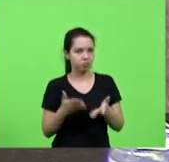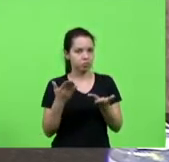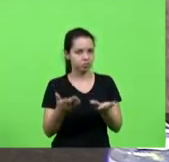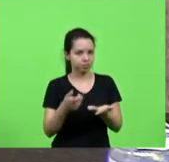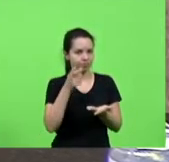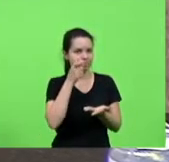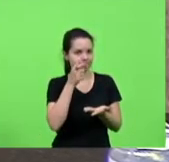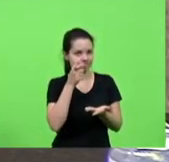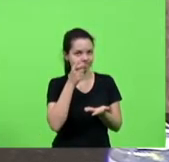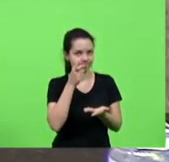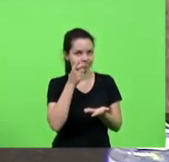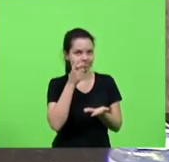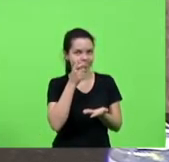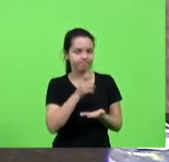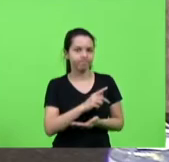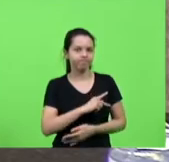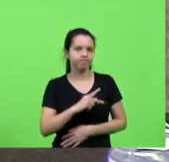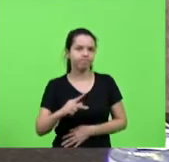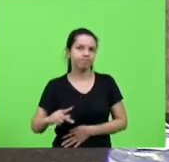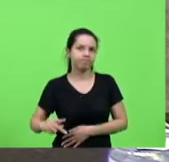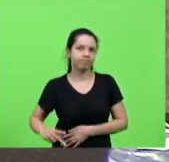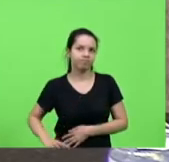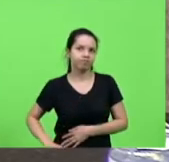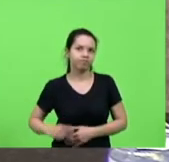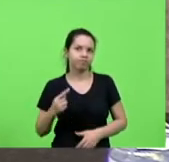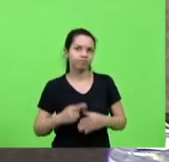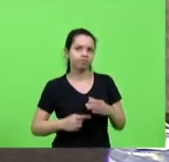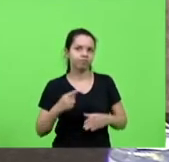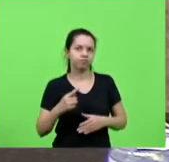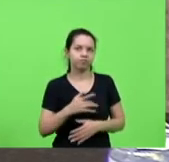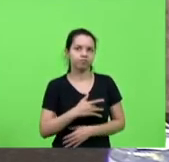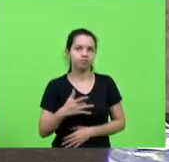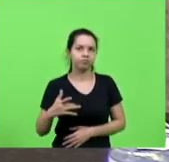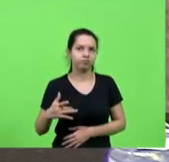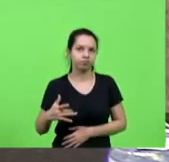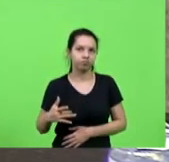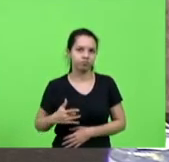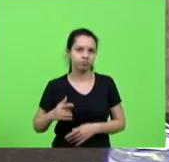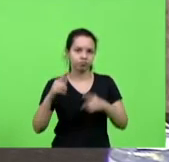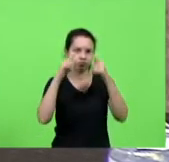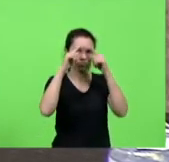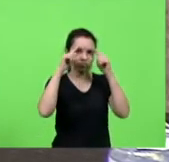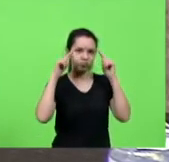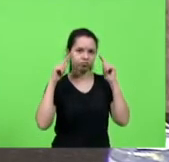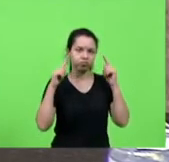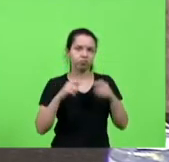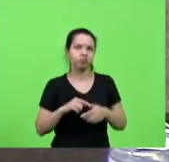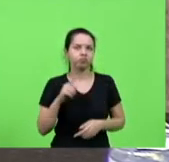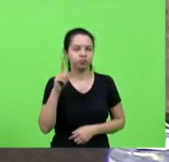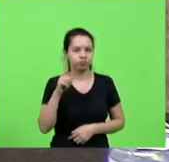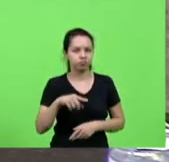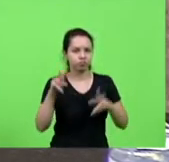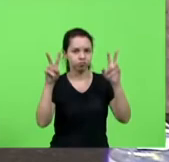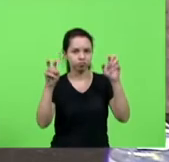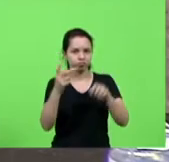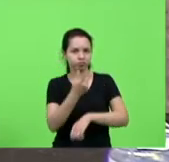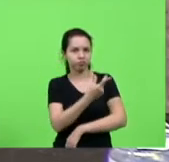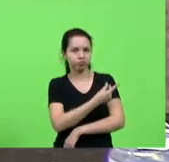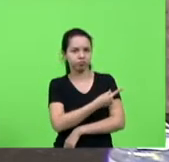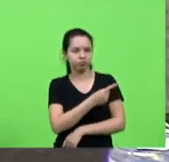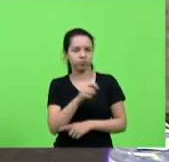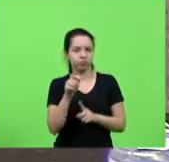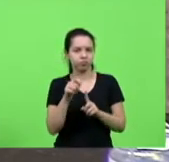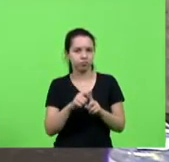conosco, está chegando aí o nosso presidente da Comissão de Saúde, deputado Sareta, que era a questão da vacina. Já em julho do ano passado,